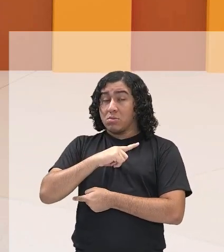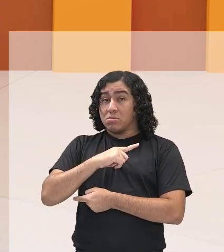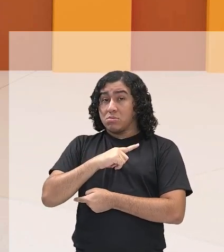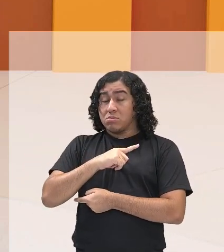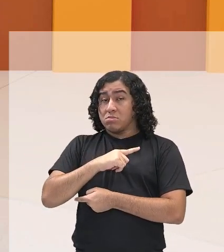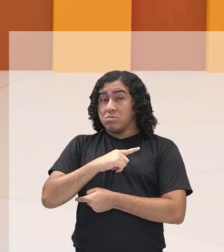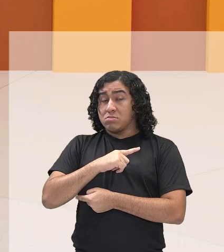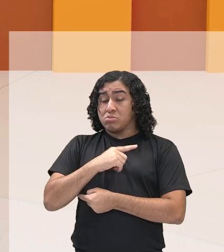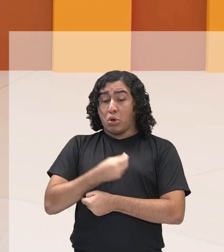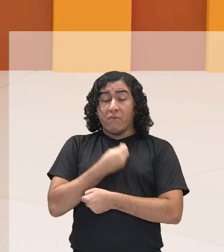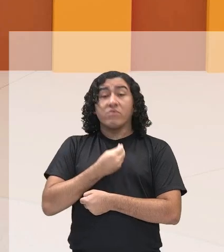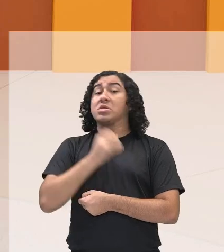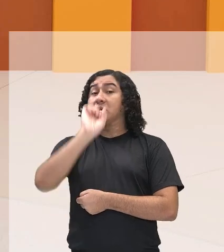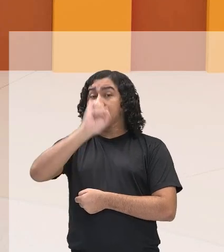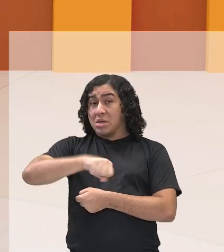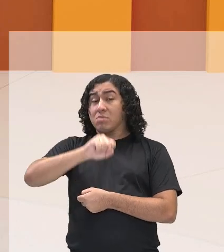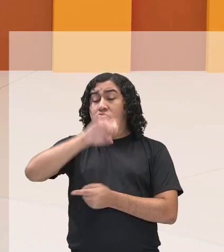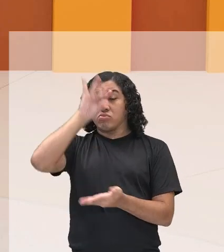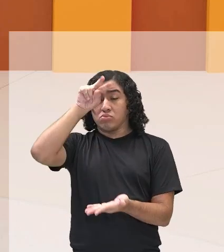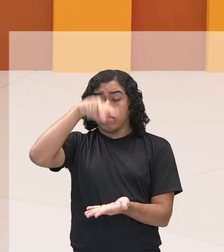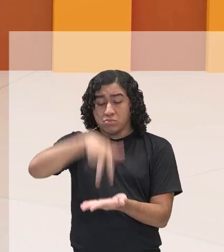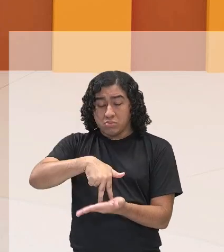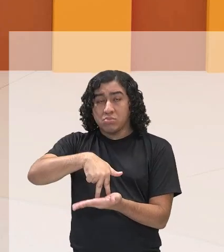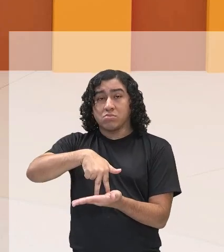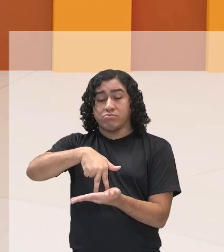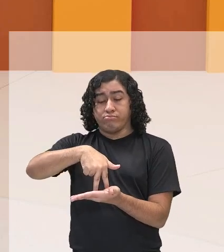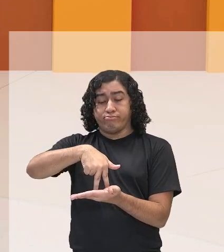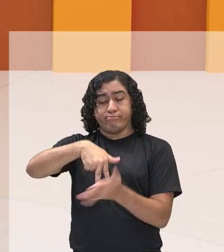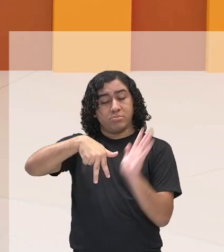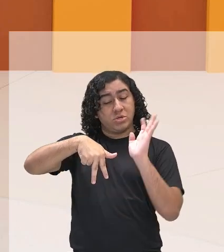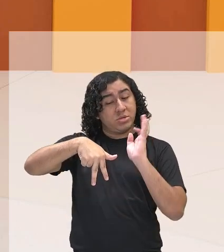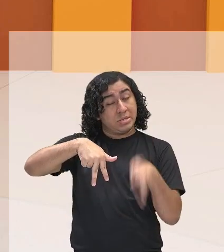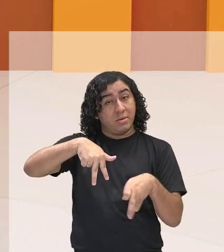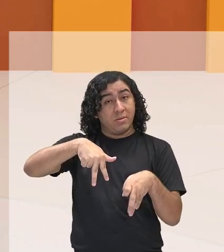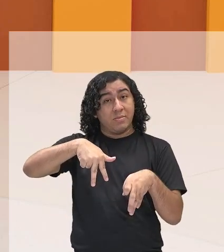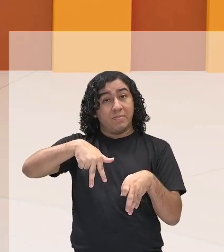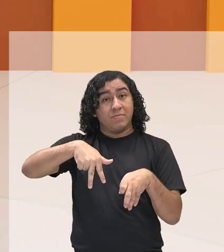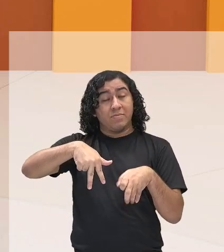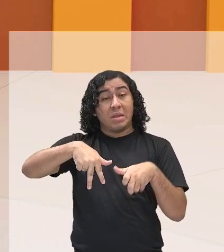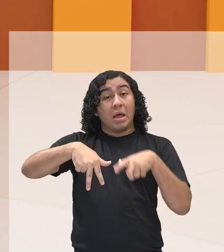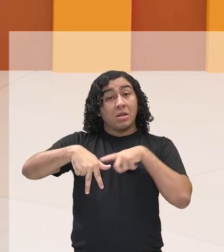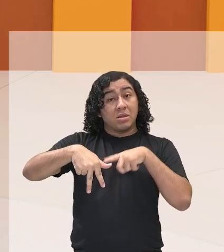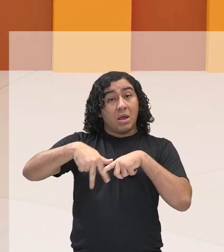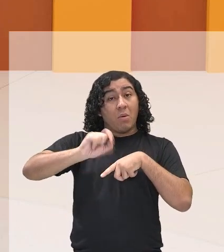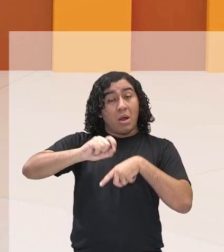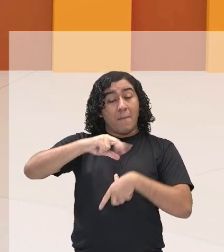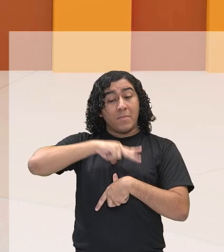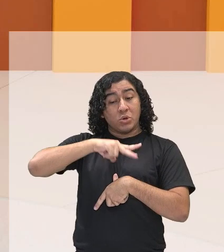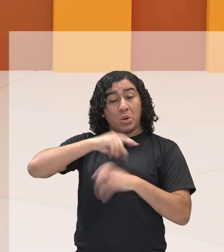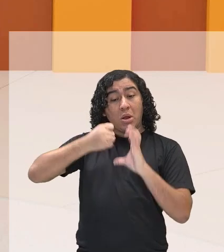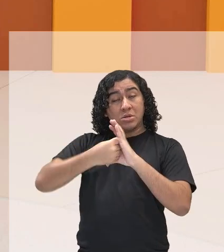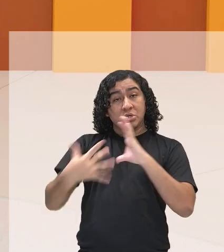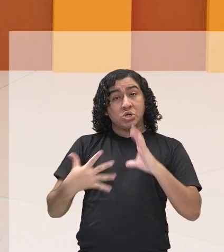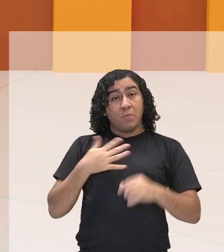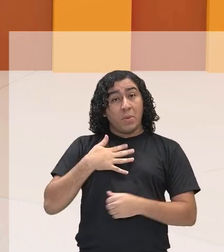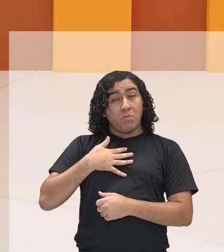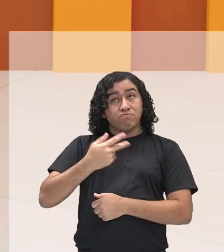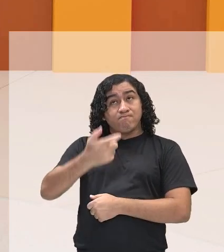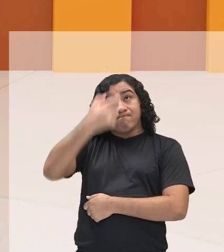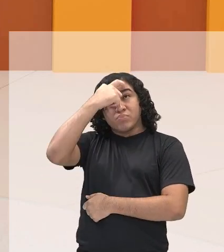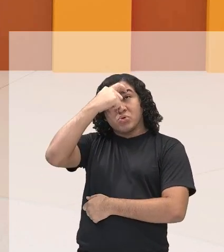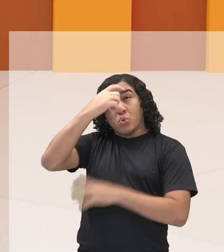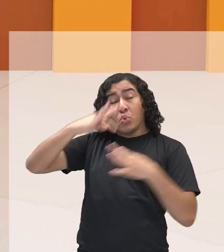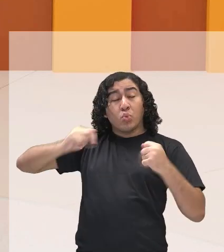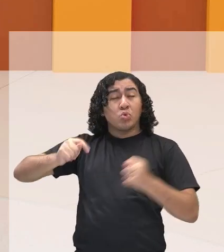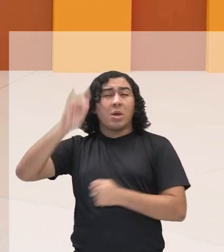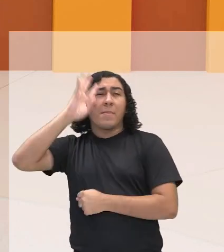eu estou aqui, eu existo. Né? E eu tenho a minha subjetividade. Tudo isso que está aí, o que eu sinto, o que eu imagino,